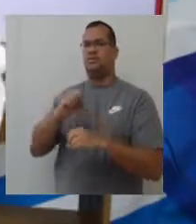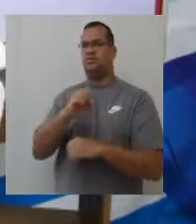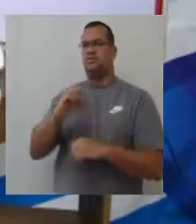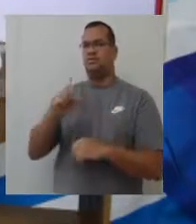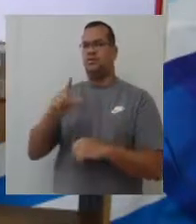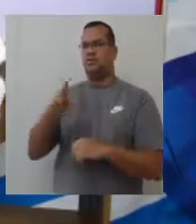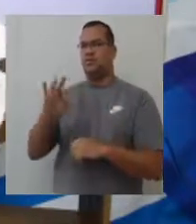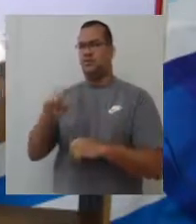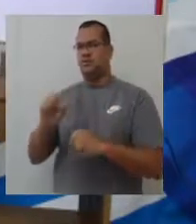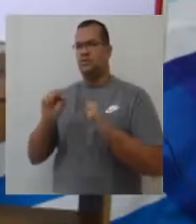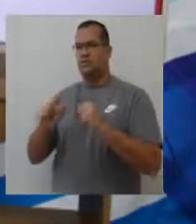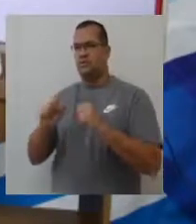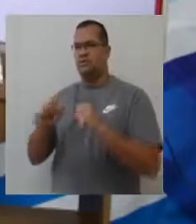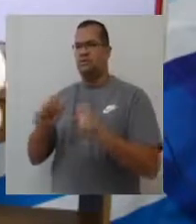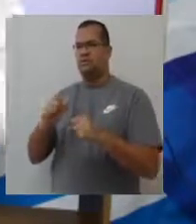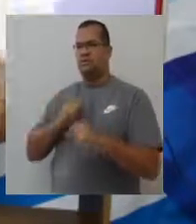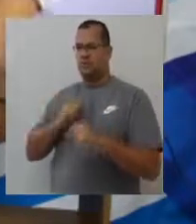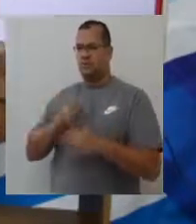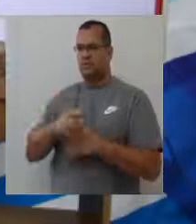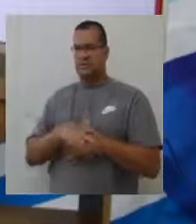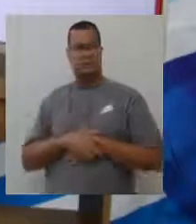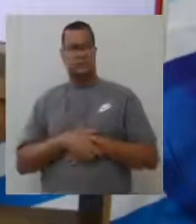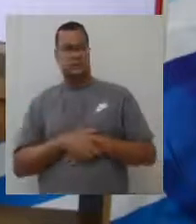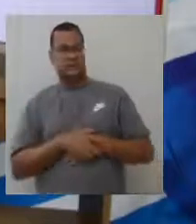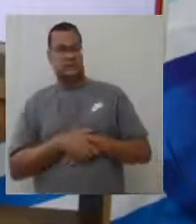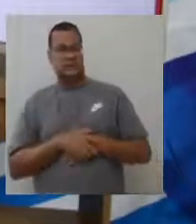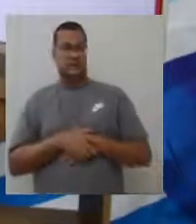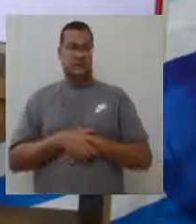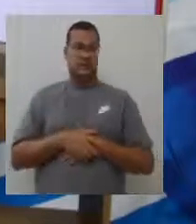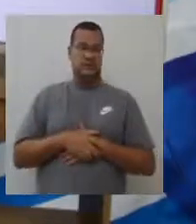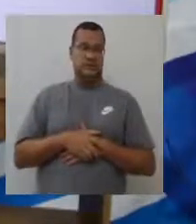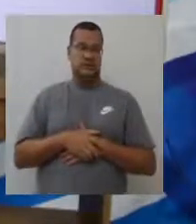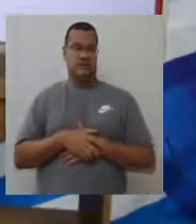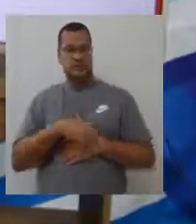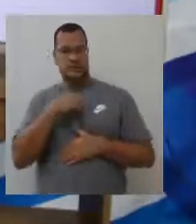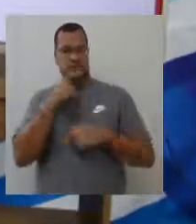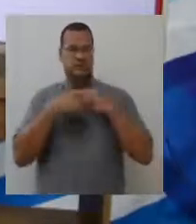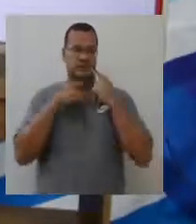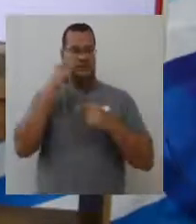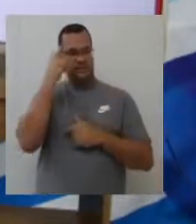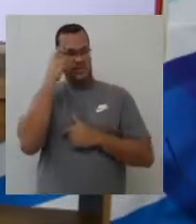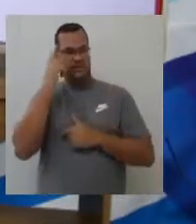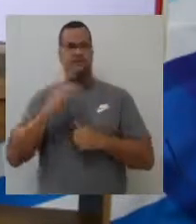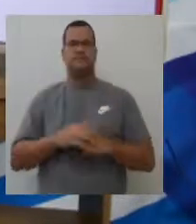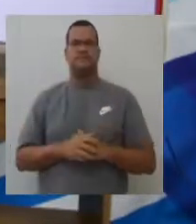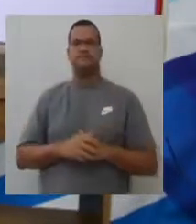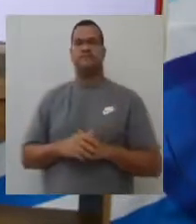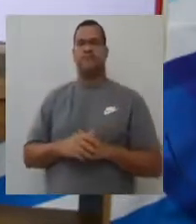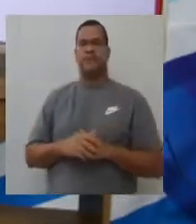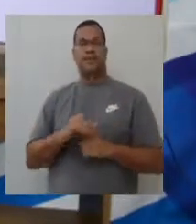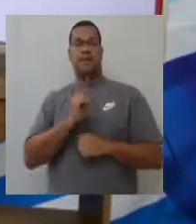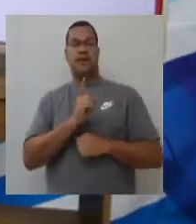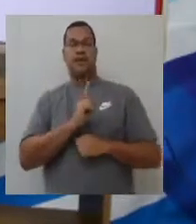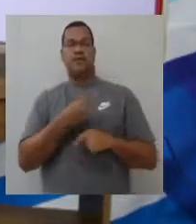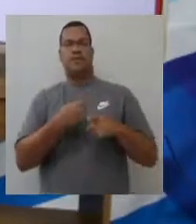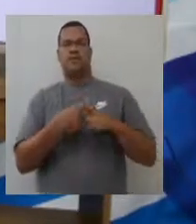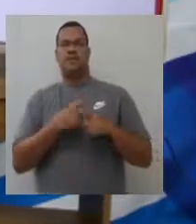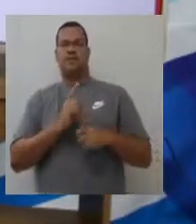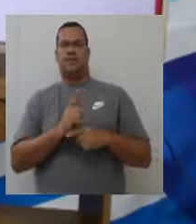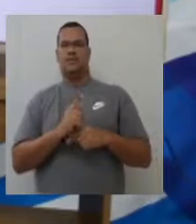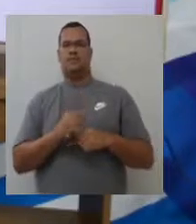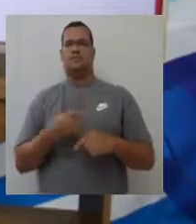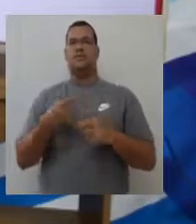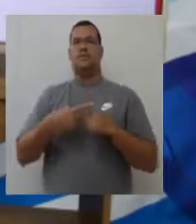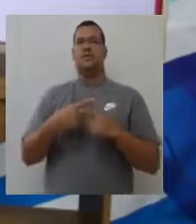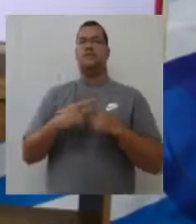líquido e gasoso. O que você acha? Vou pensar. Não. Por que não? Porque nós